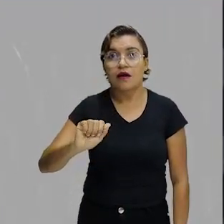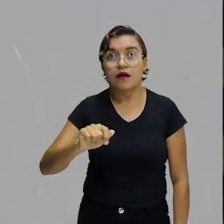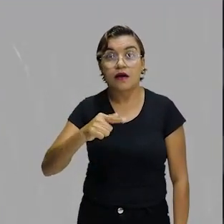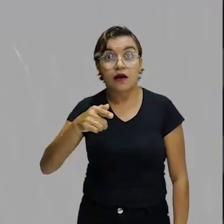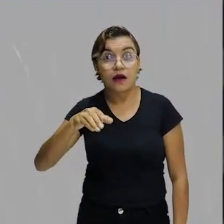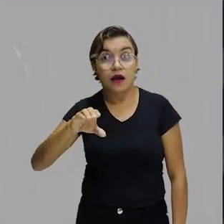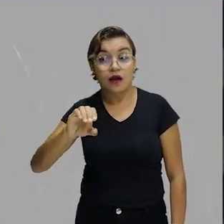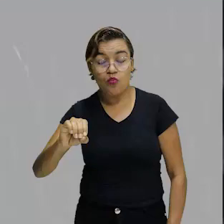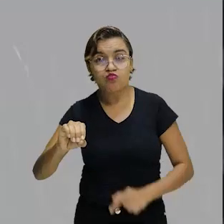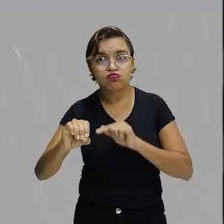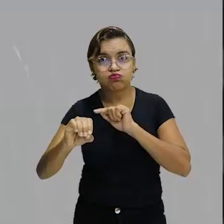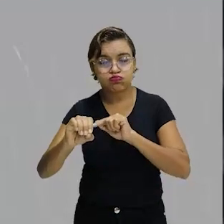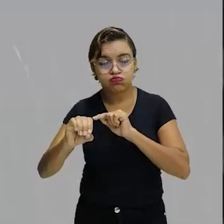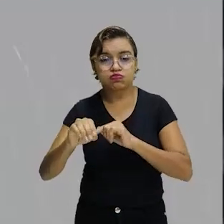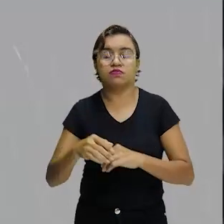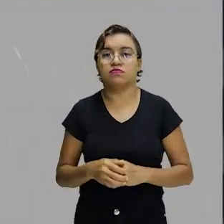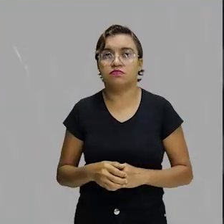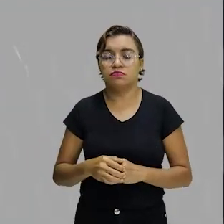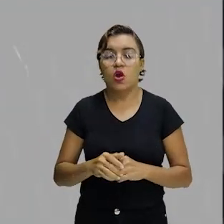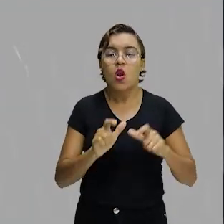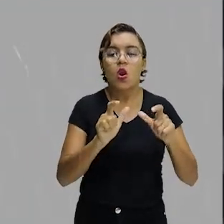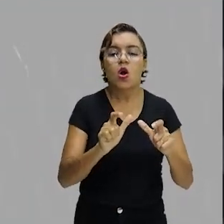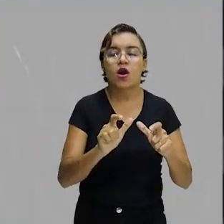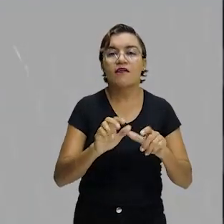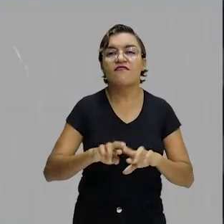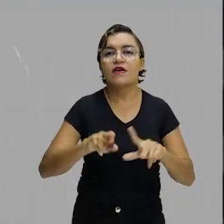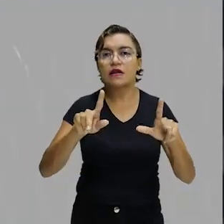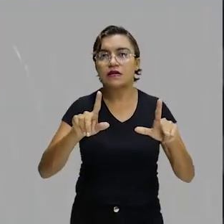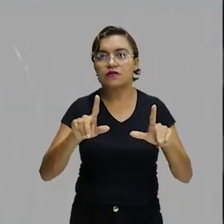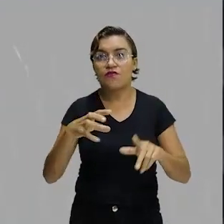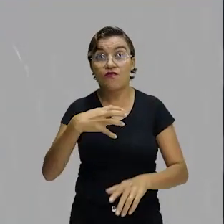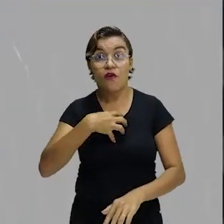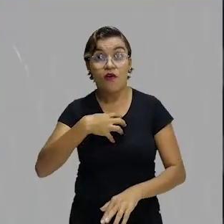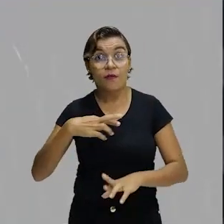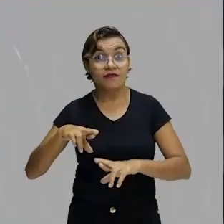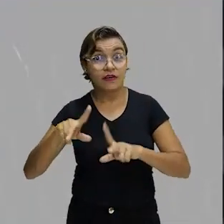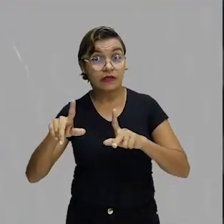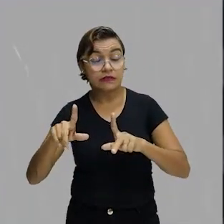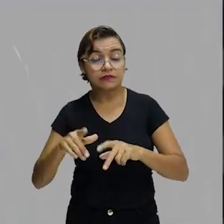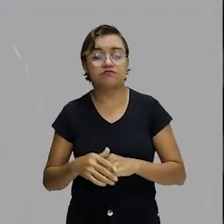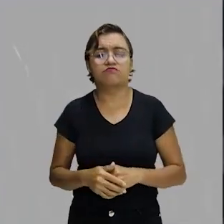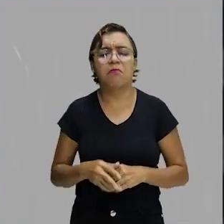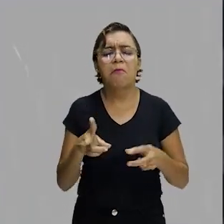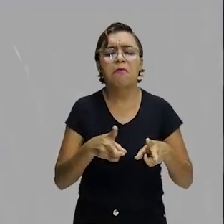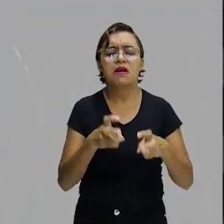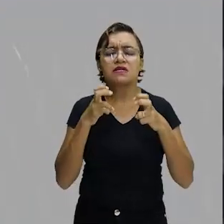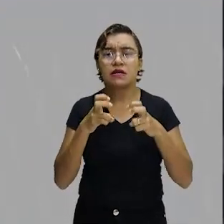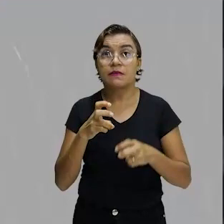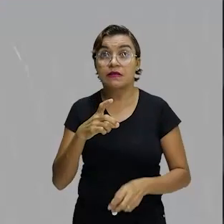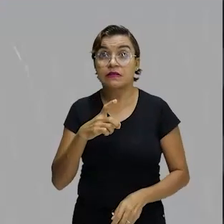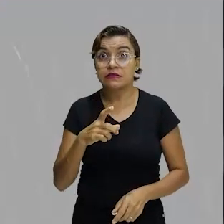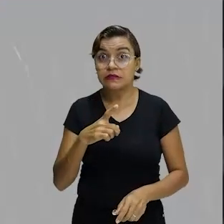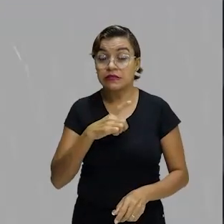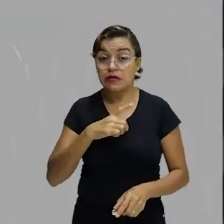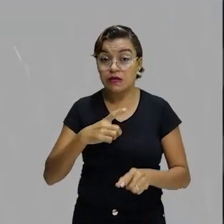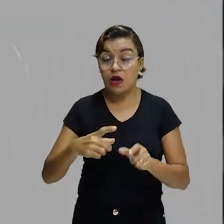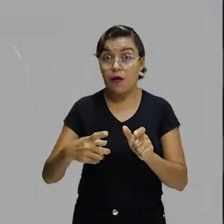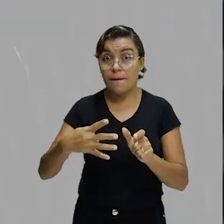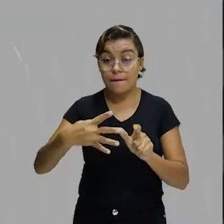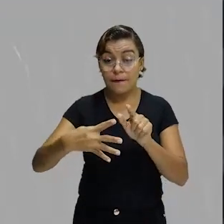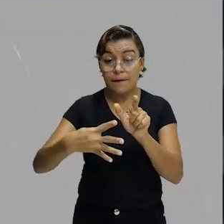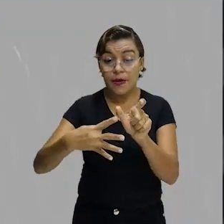locais diferentes, de forma diferentes. Então, perceba que aqui nós vamos ter 4 termos. Nós